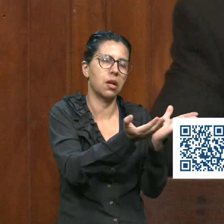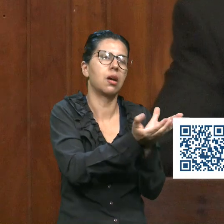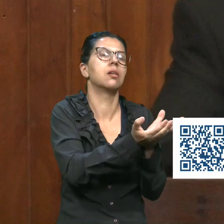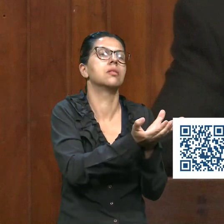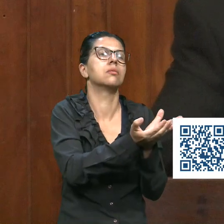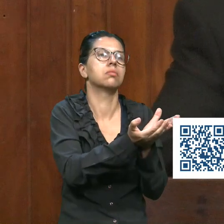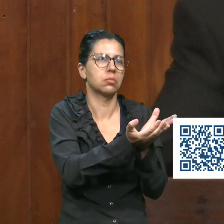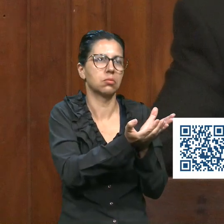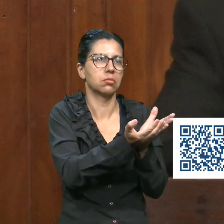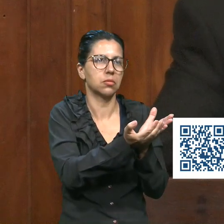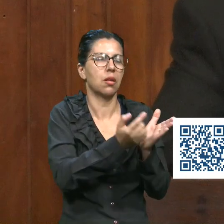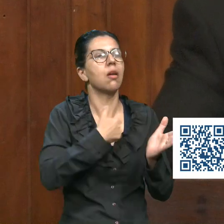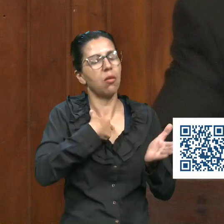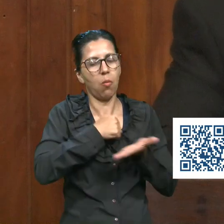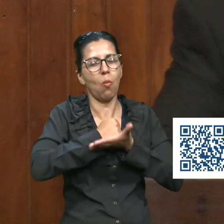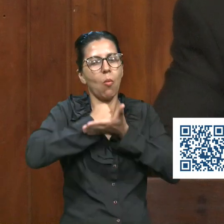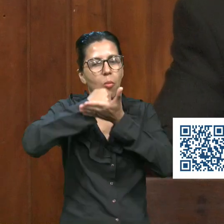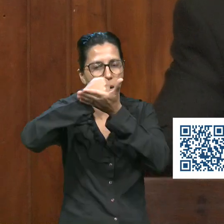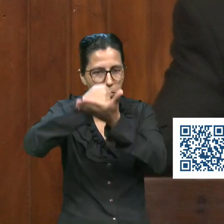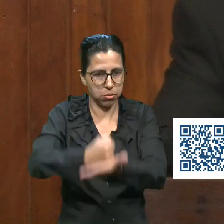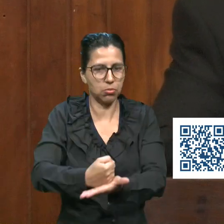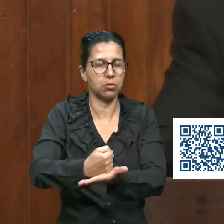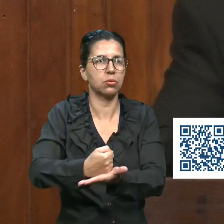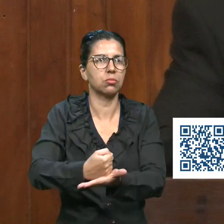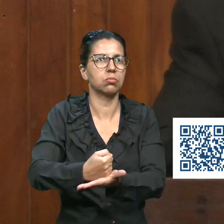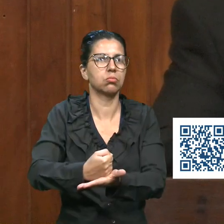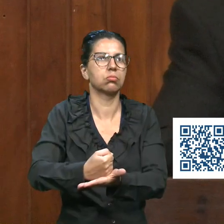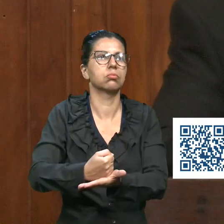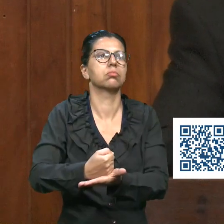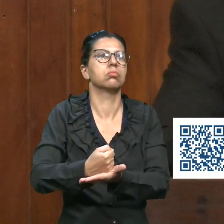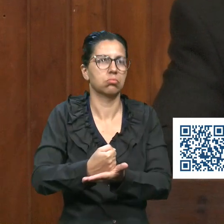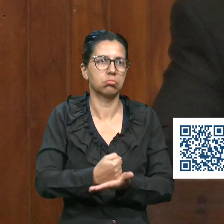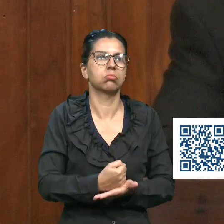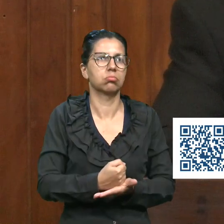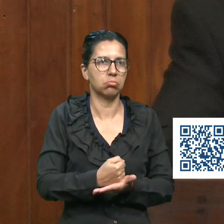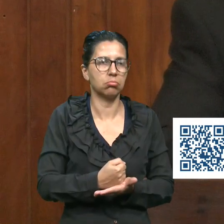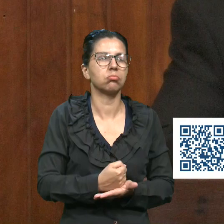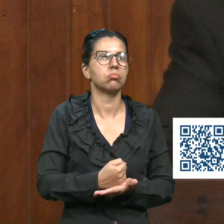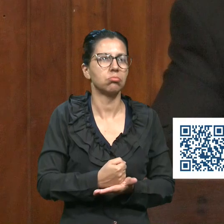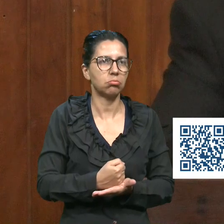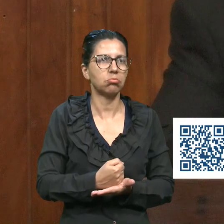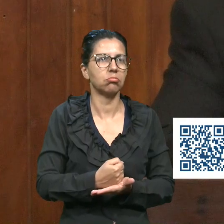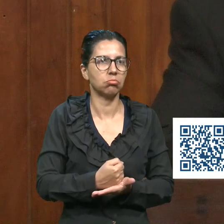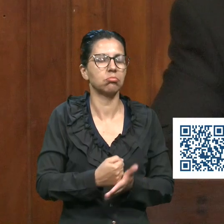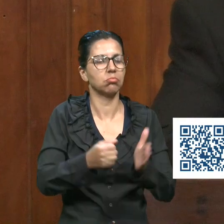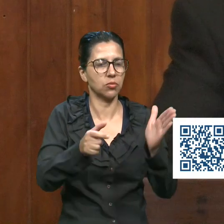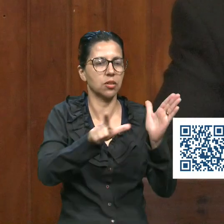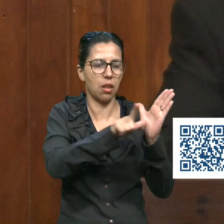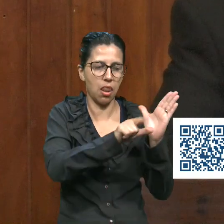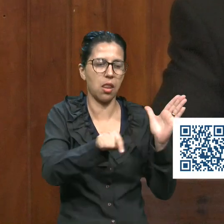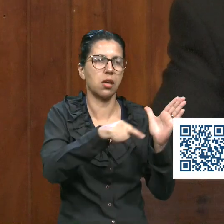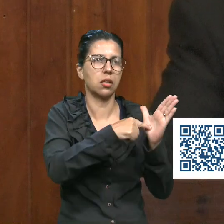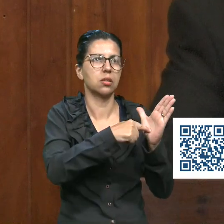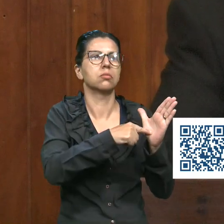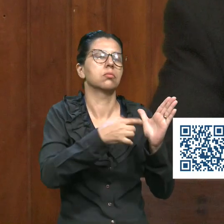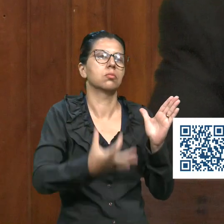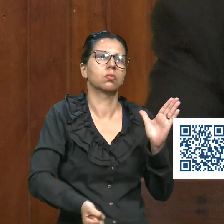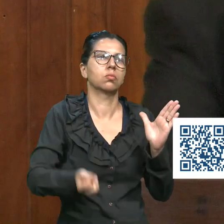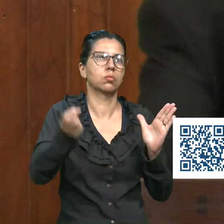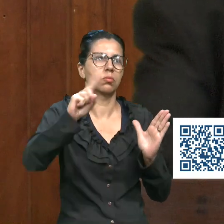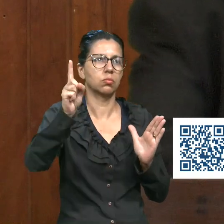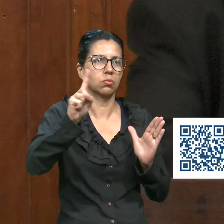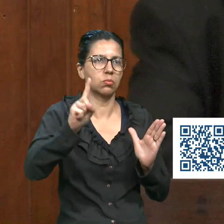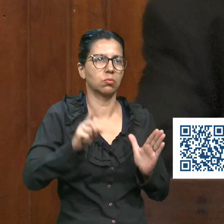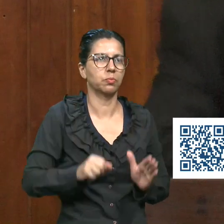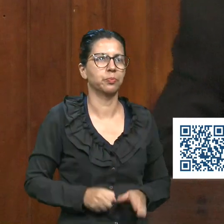tribuna para dar o apoio irrestrito ao seu projeto e essas considerações que o vereador Nardi fez. Eram